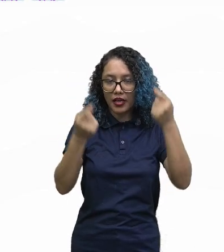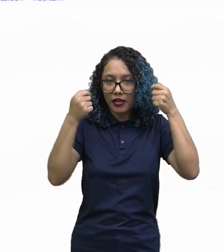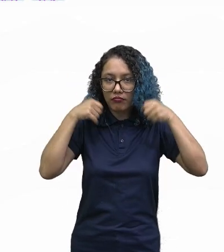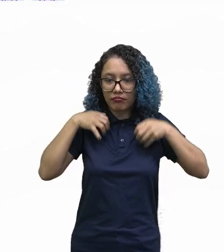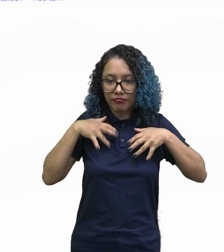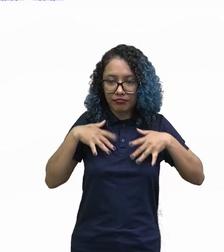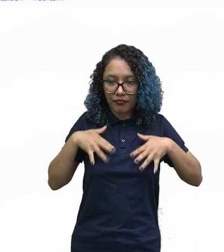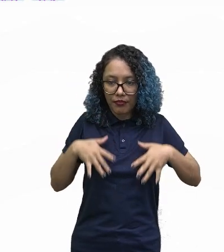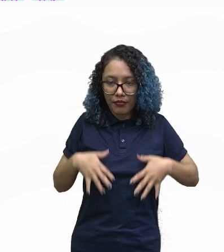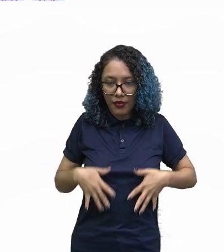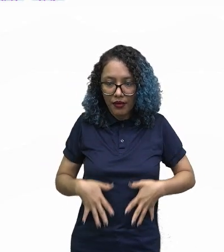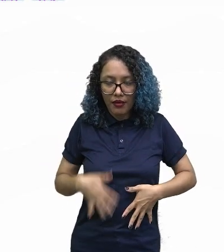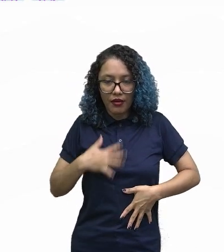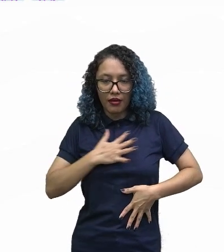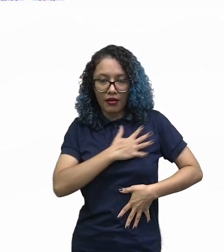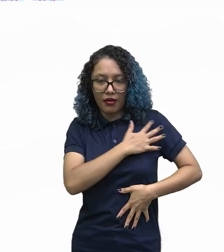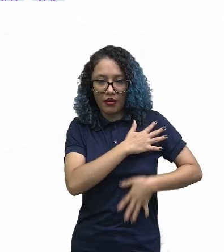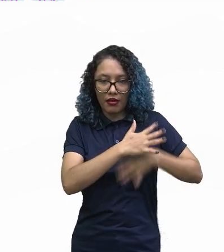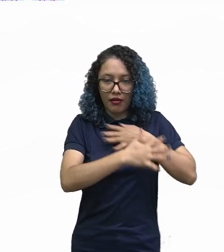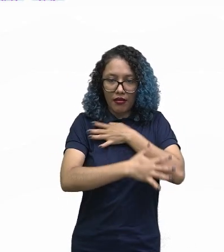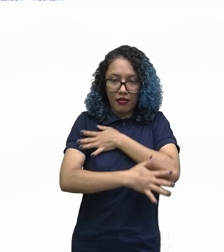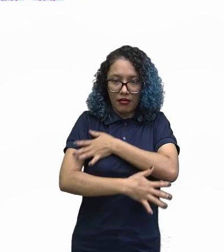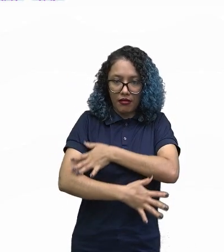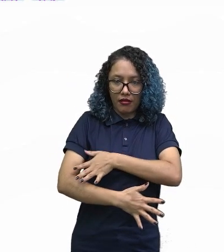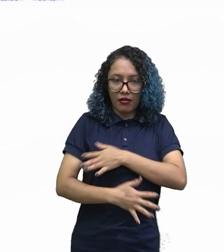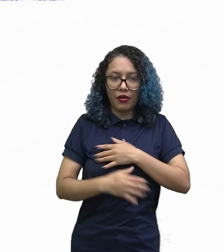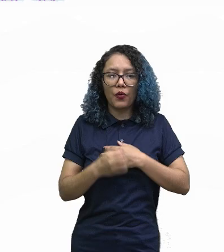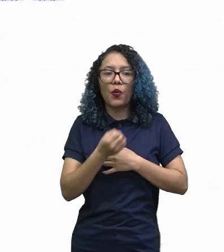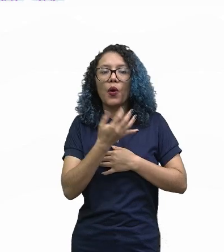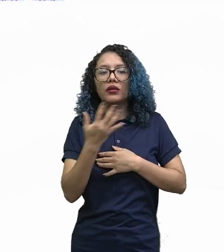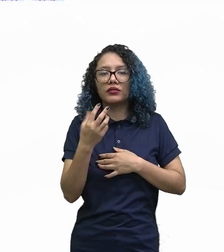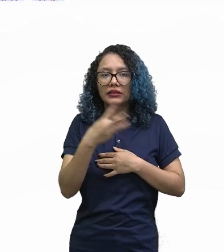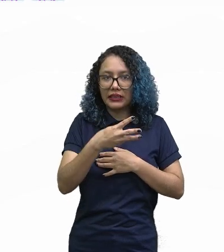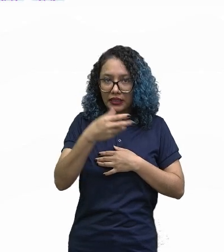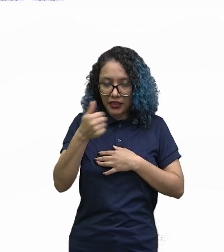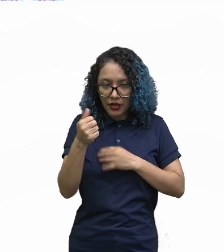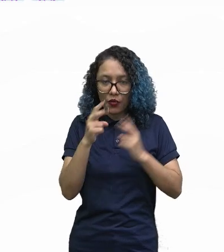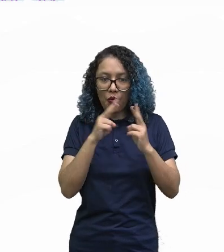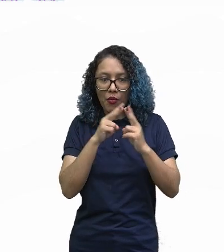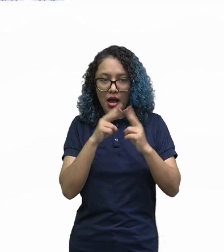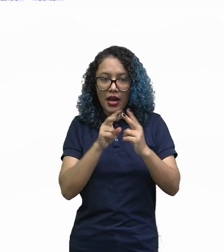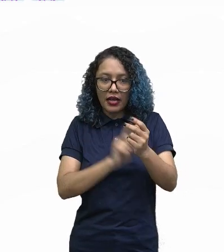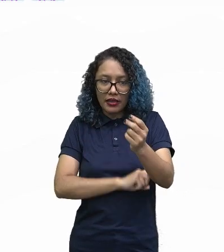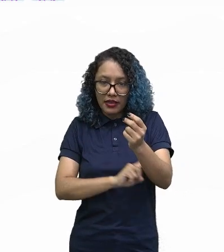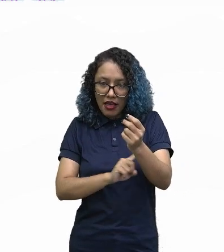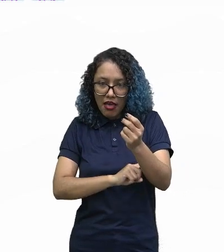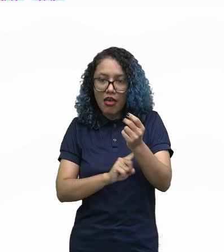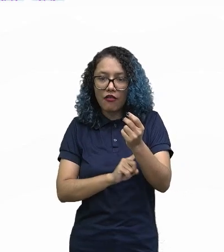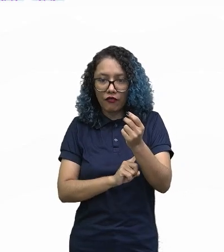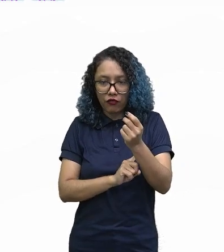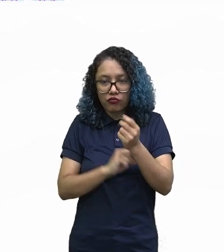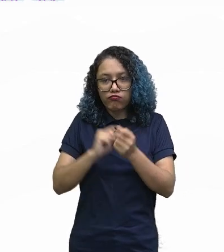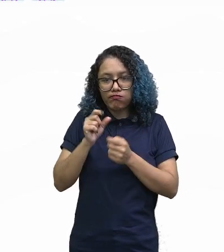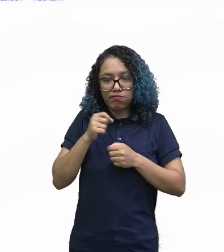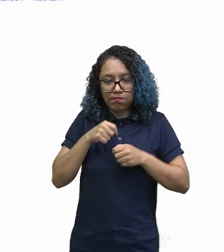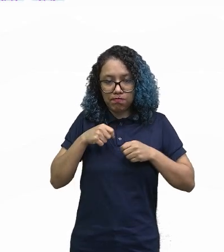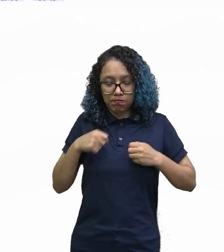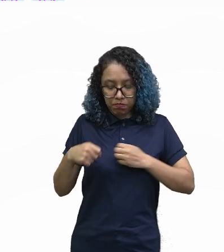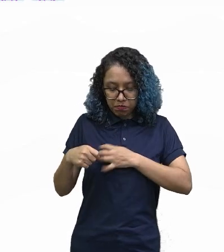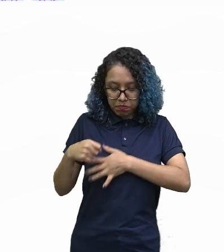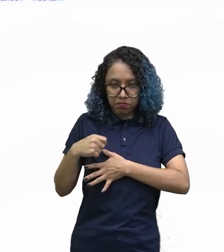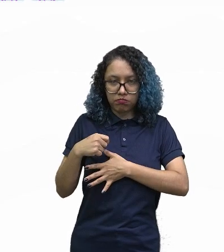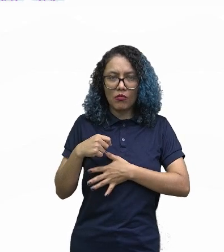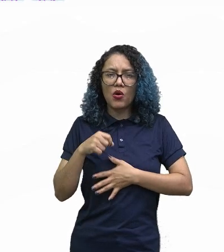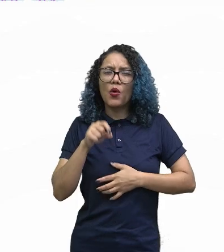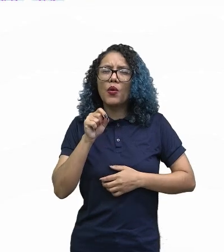né? Onde a gente observa que logo abaixo tem 31 pares de nervos espinhais, né? Quando a gente fala de nervos